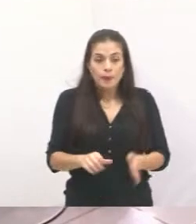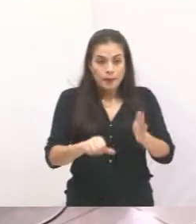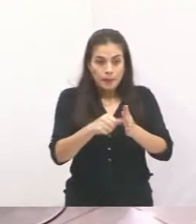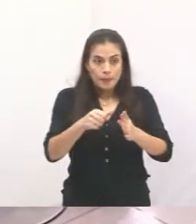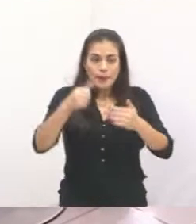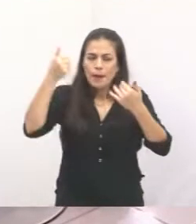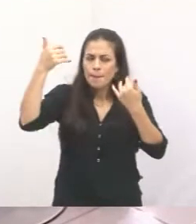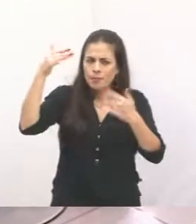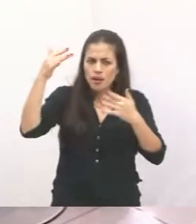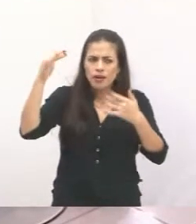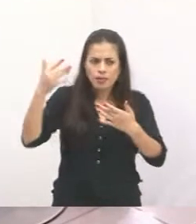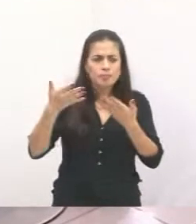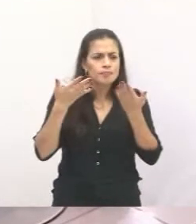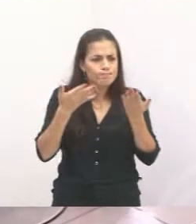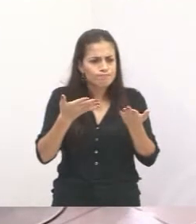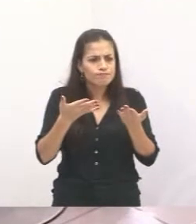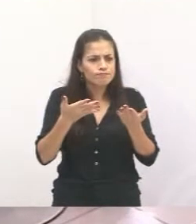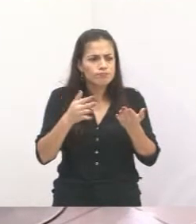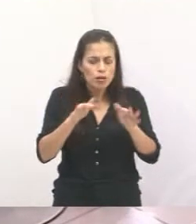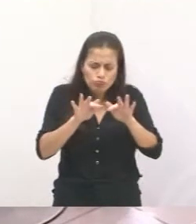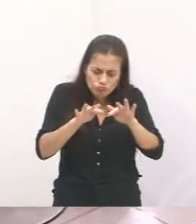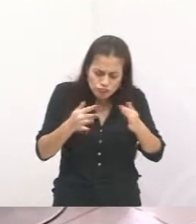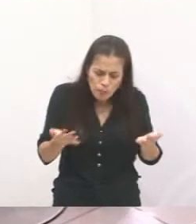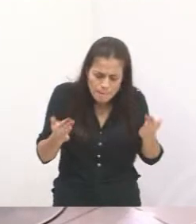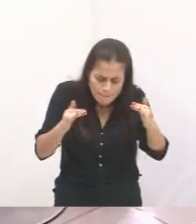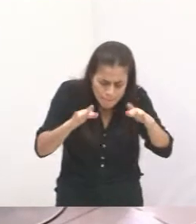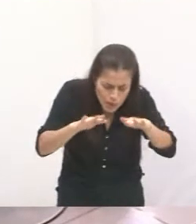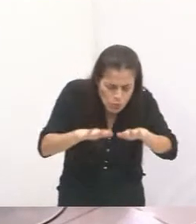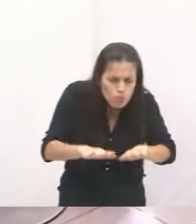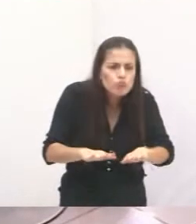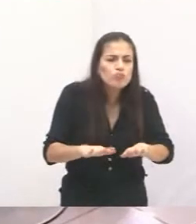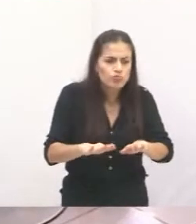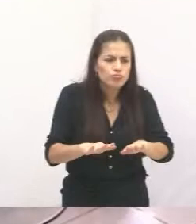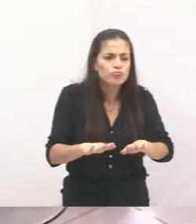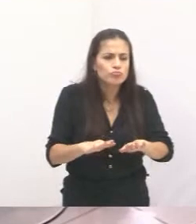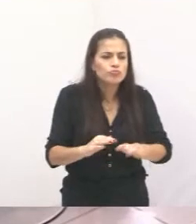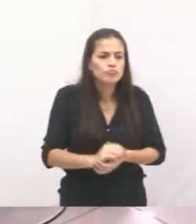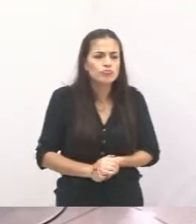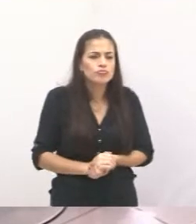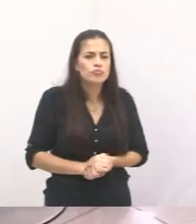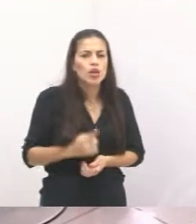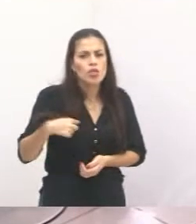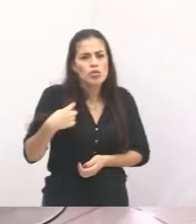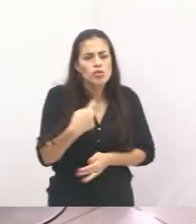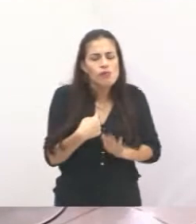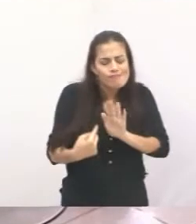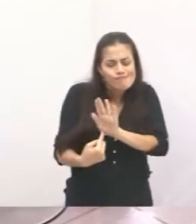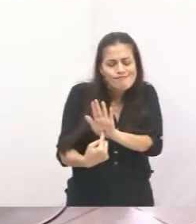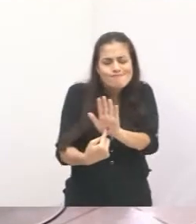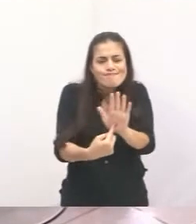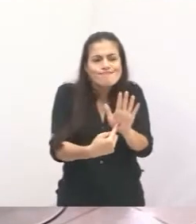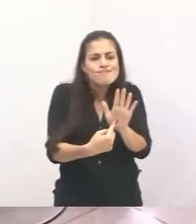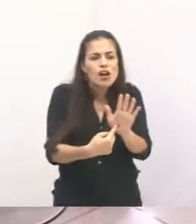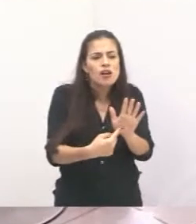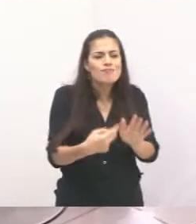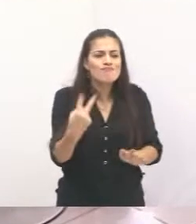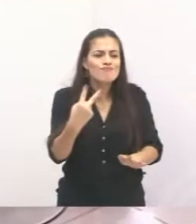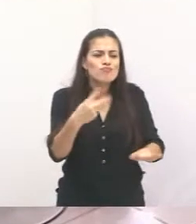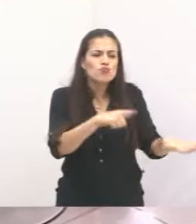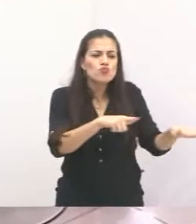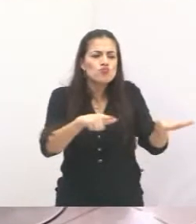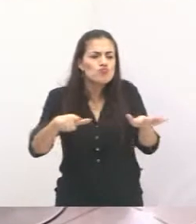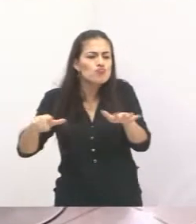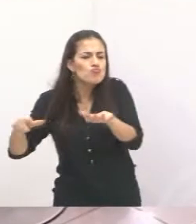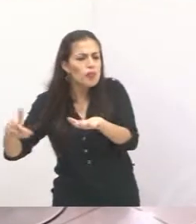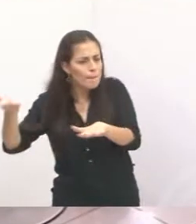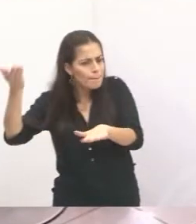Vossa Senhoria pelo ato de humildade. E eu acho que nós demonstramos nessas 2 últimas semanas que